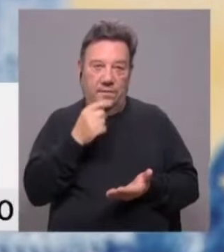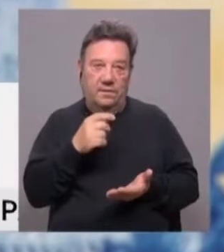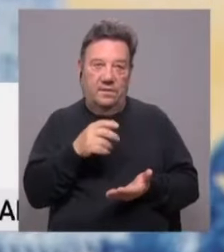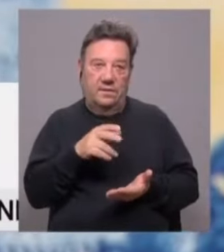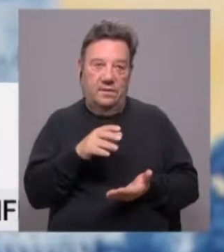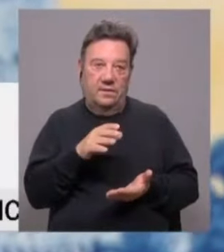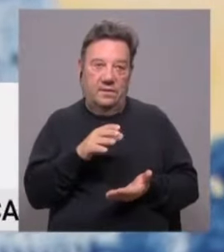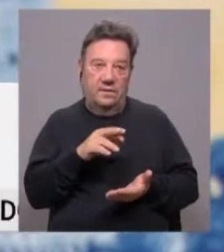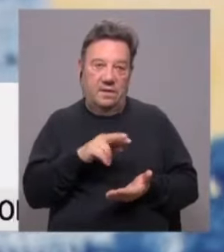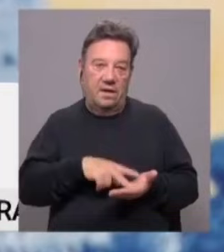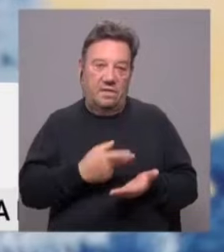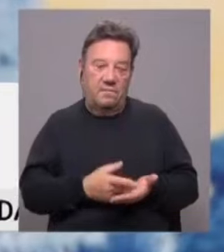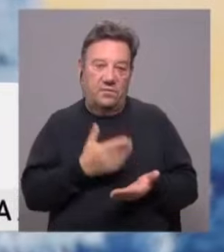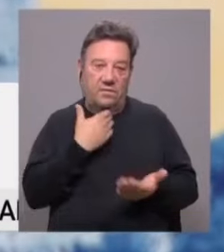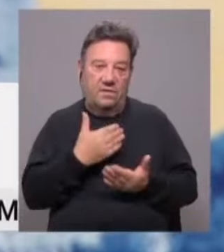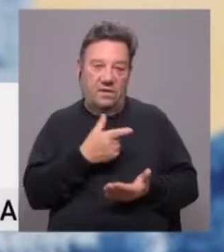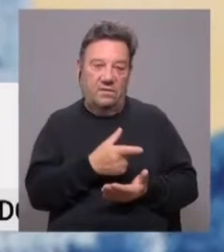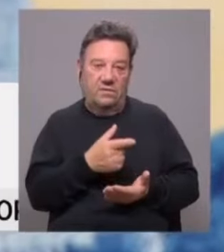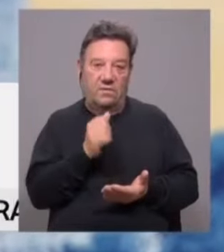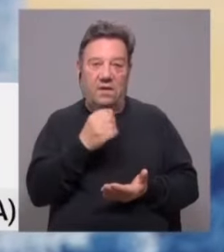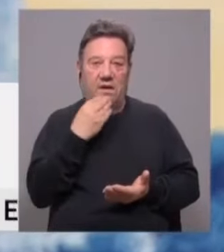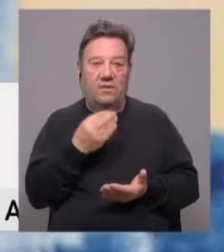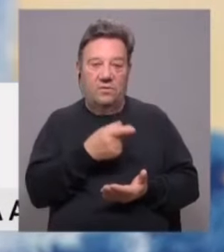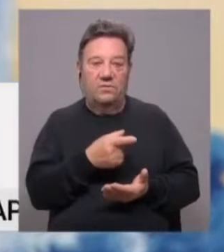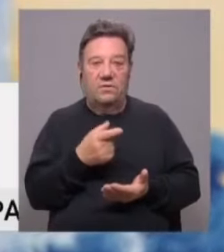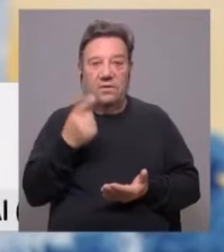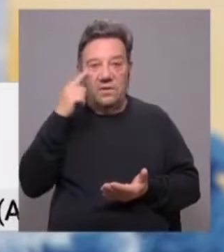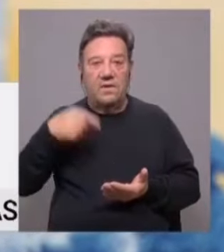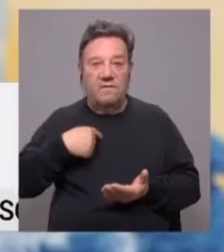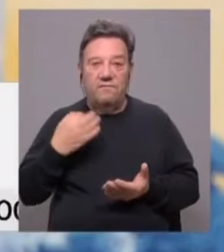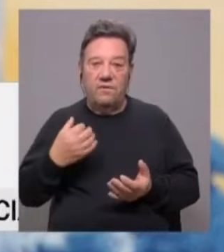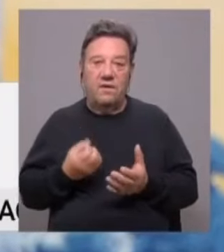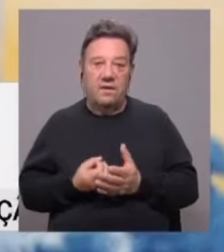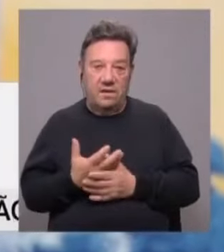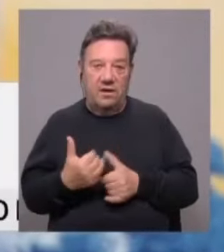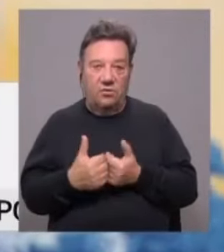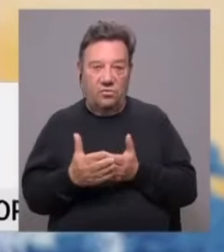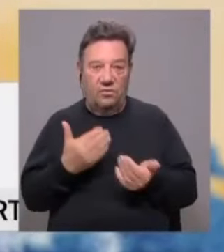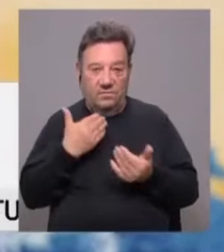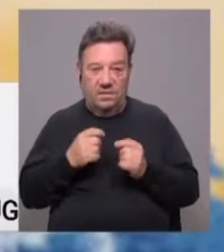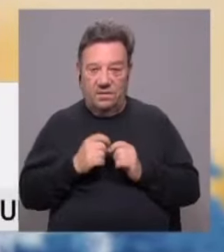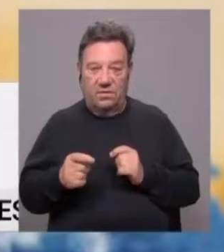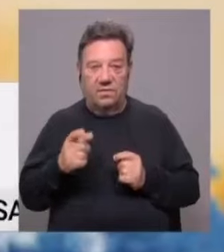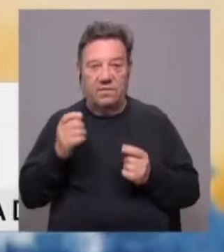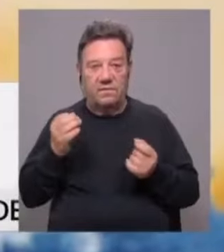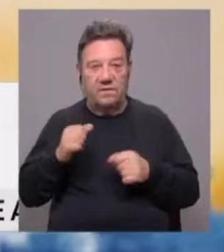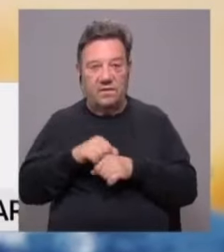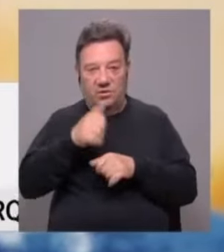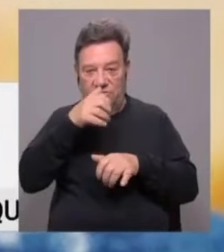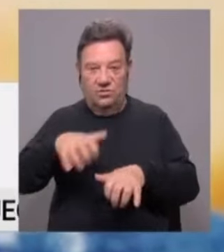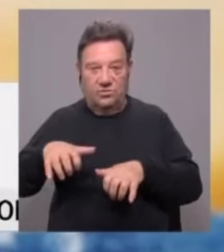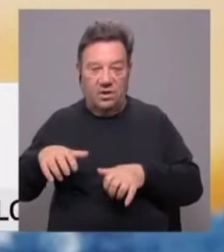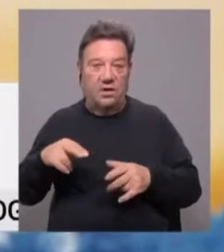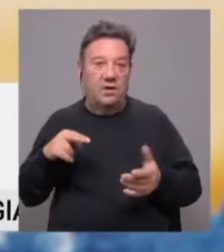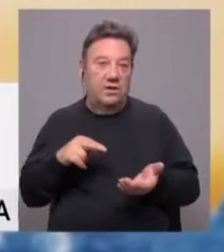Isherwood, adaptados ao teatro pelos alunos. O desafio foi criarem todo o espetáculo. Tiveram casa cheia e